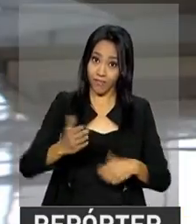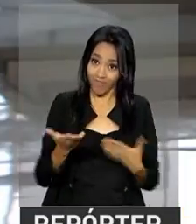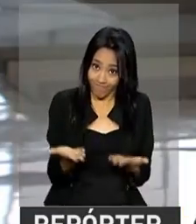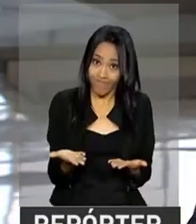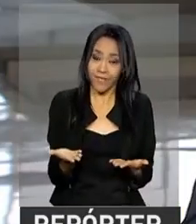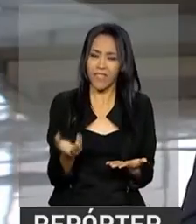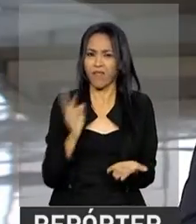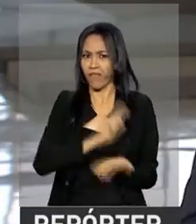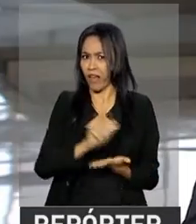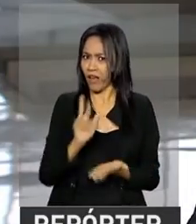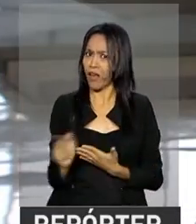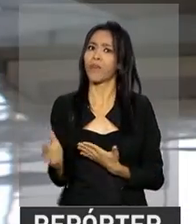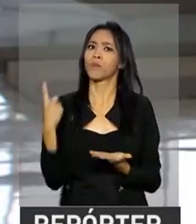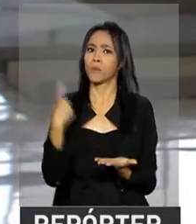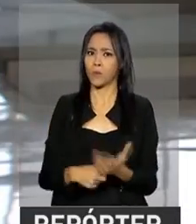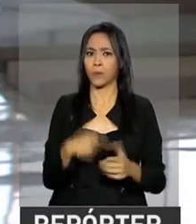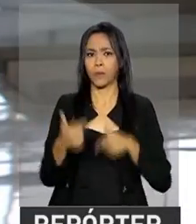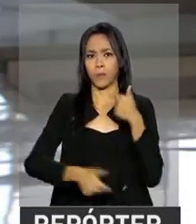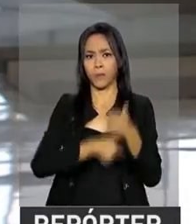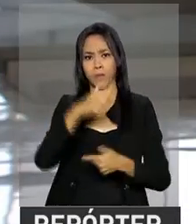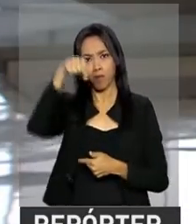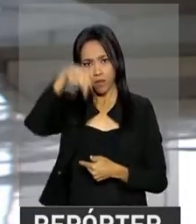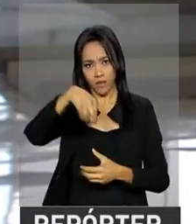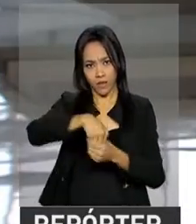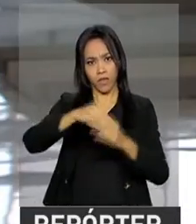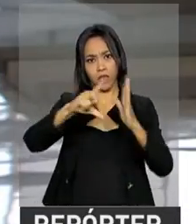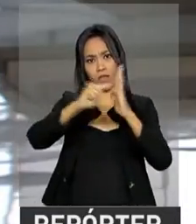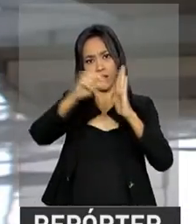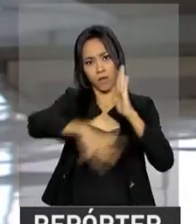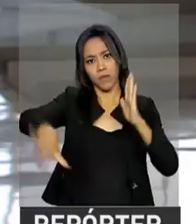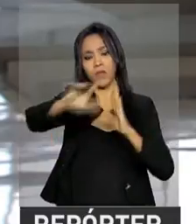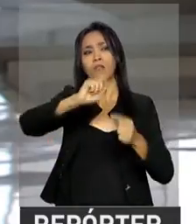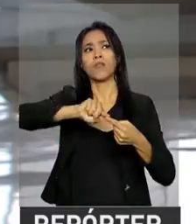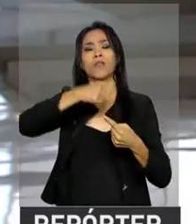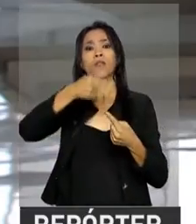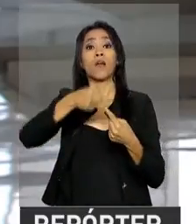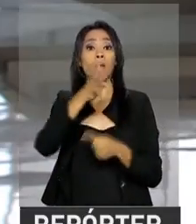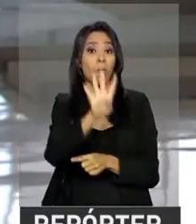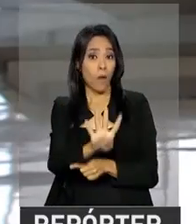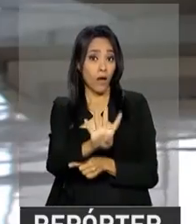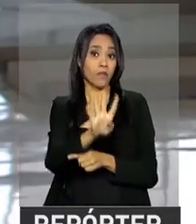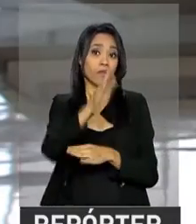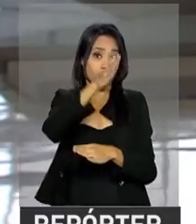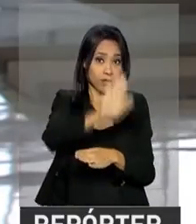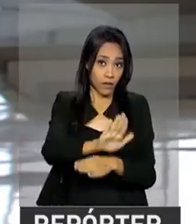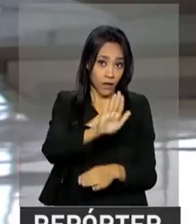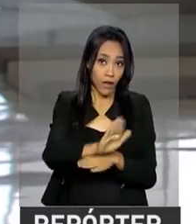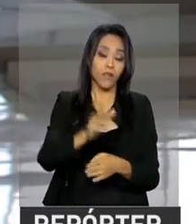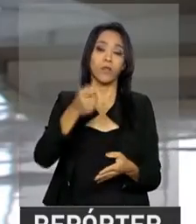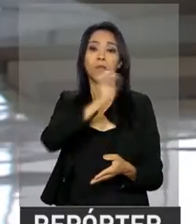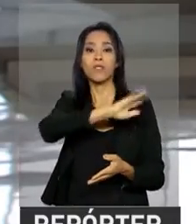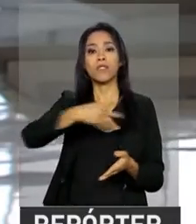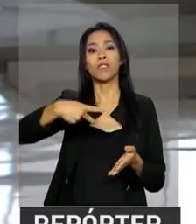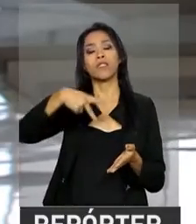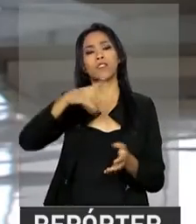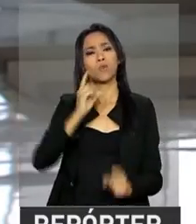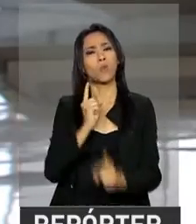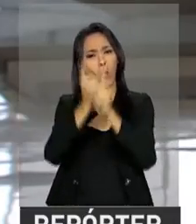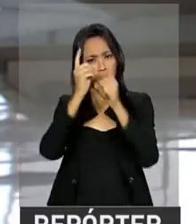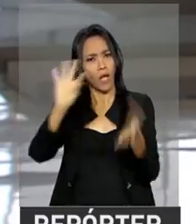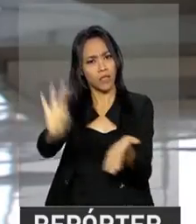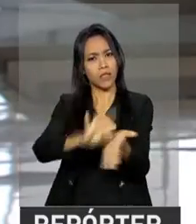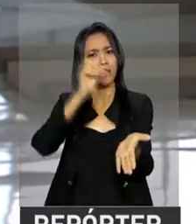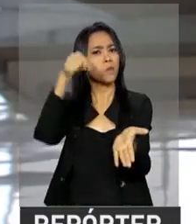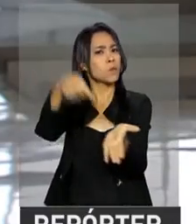série de compromissos hoje à tarde aqui no Palácio do Planalto. Às 16h, Leandro, o presidente assina em uma cerimônia um decreto